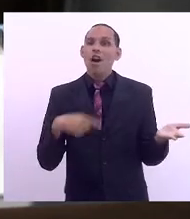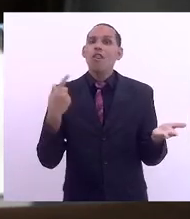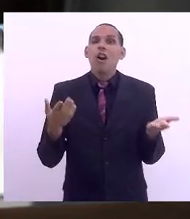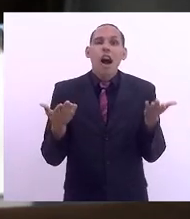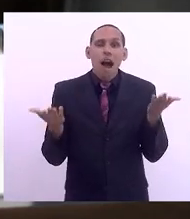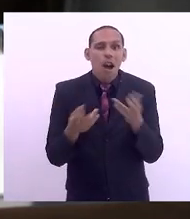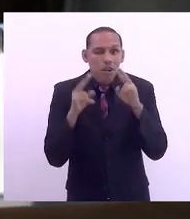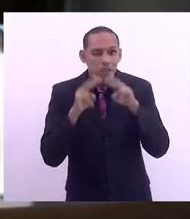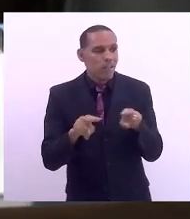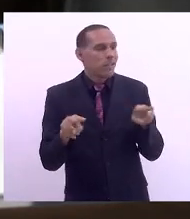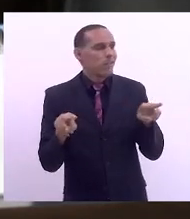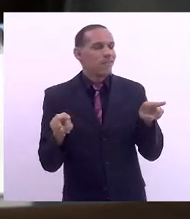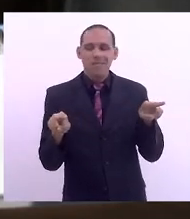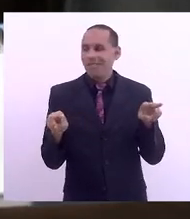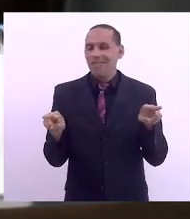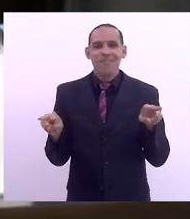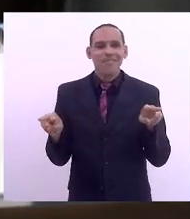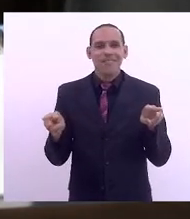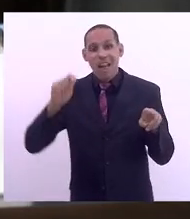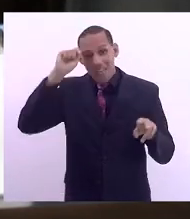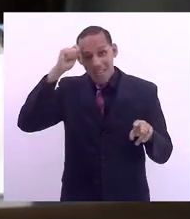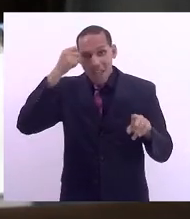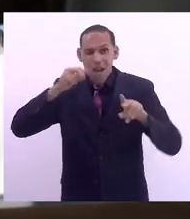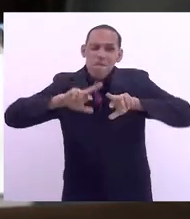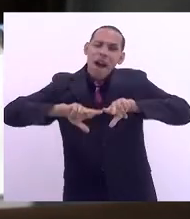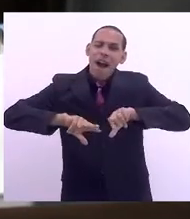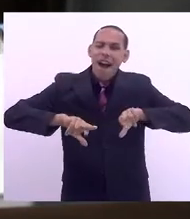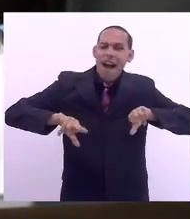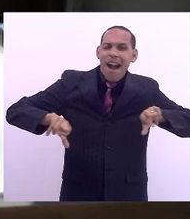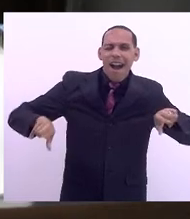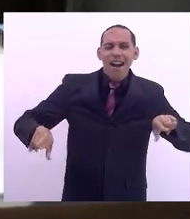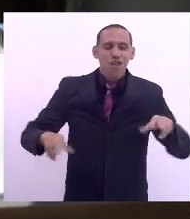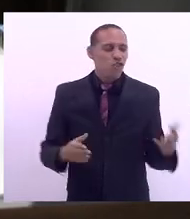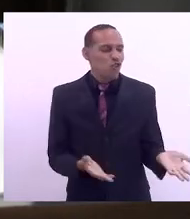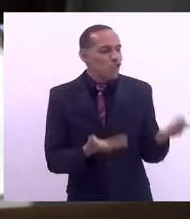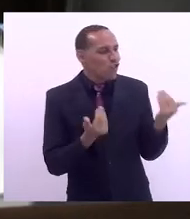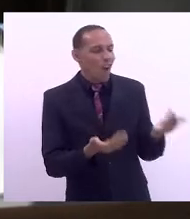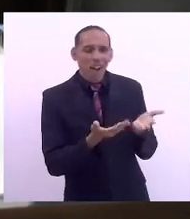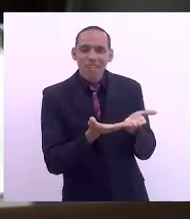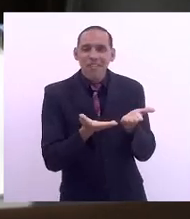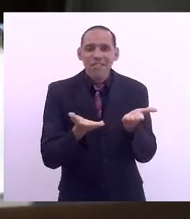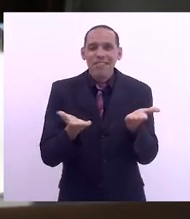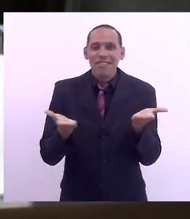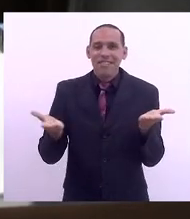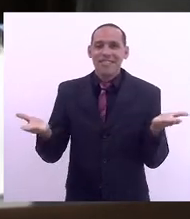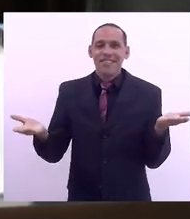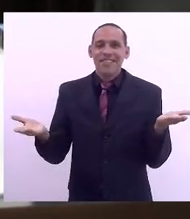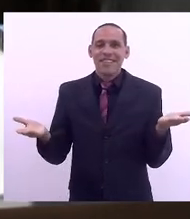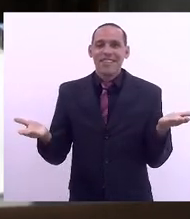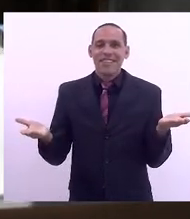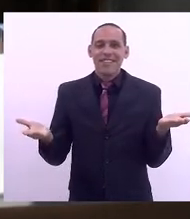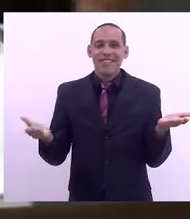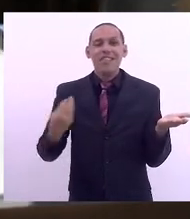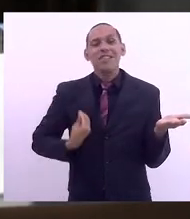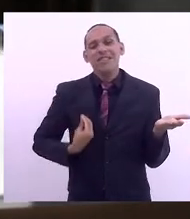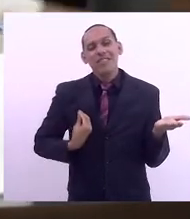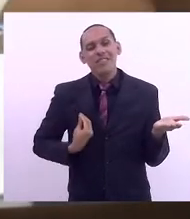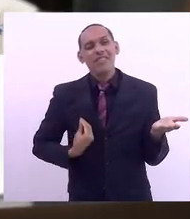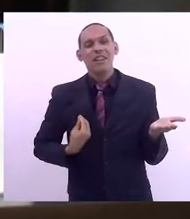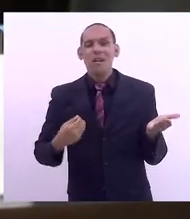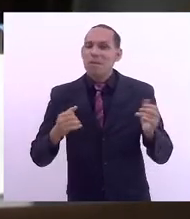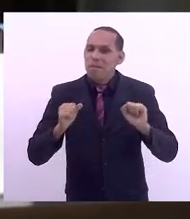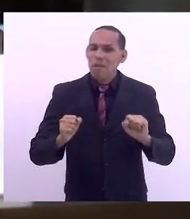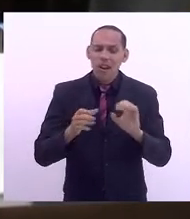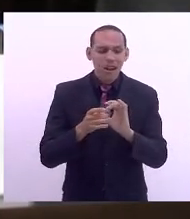está vendo. Tantos negros, tantos jovens da que é para viver da forma